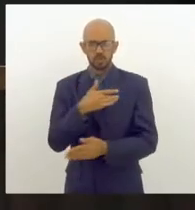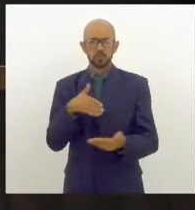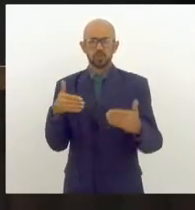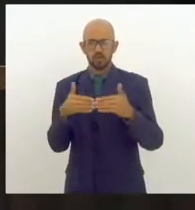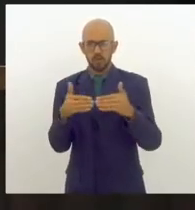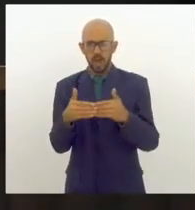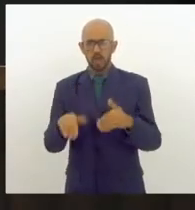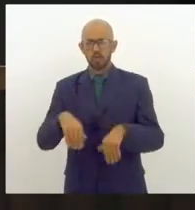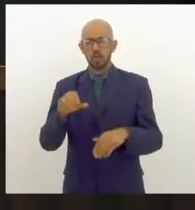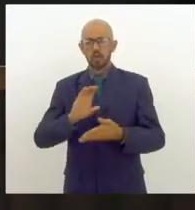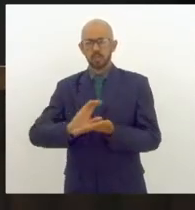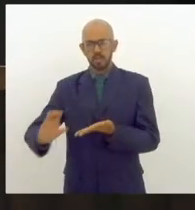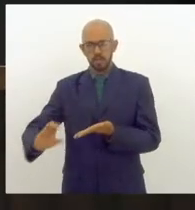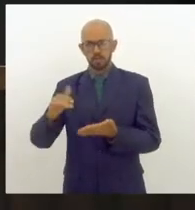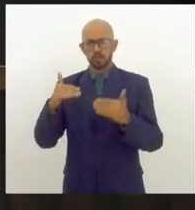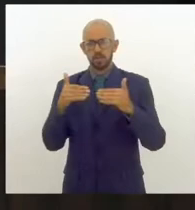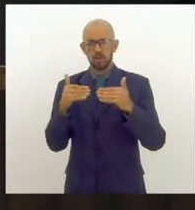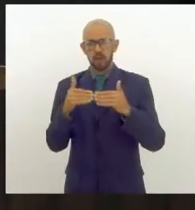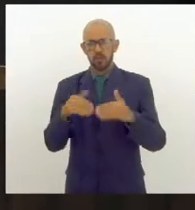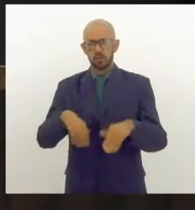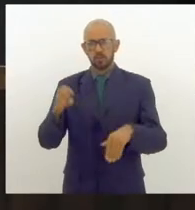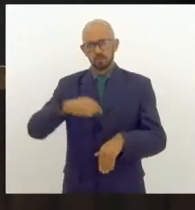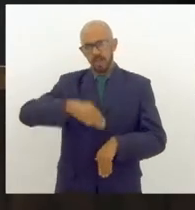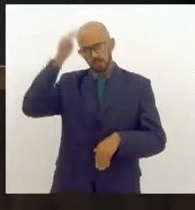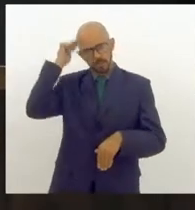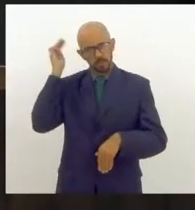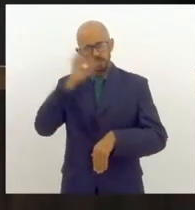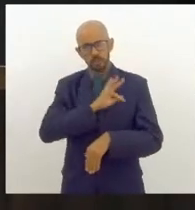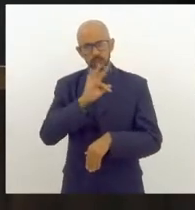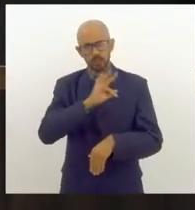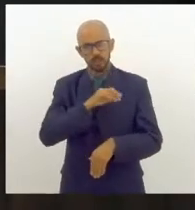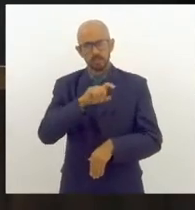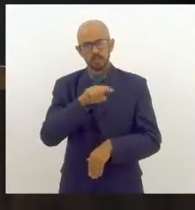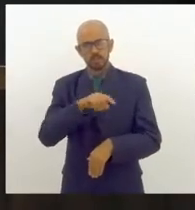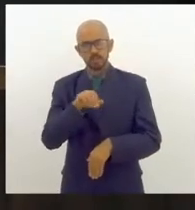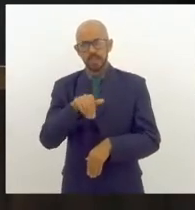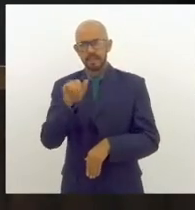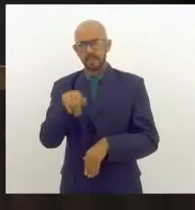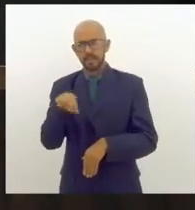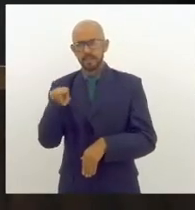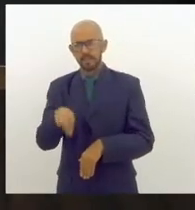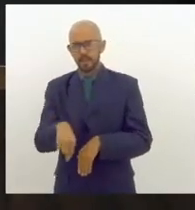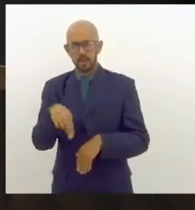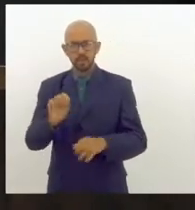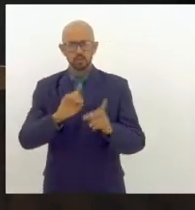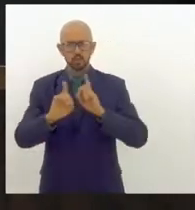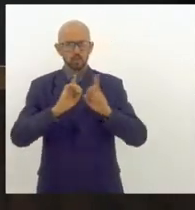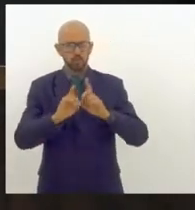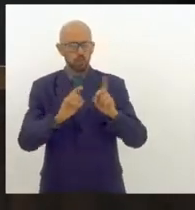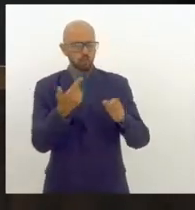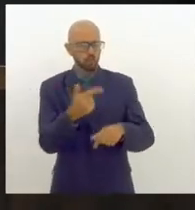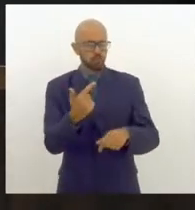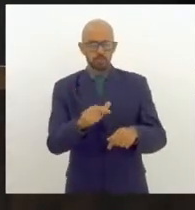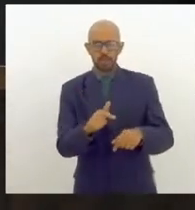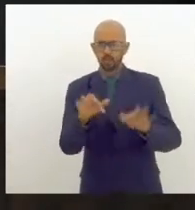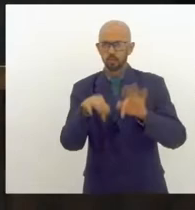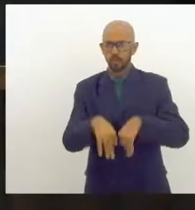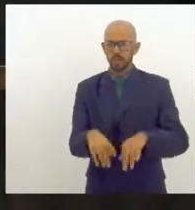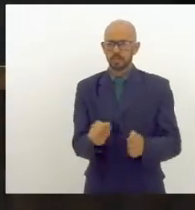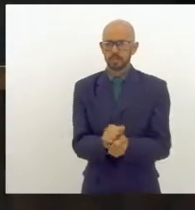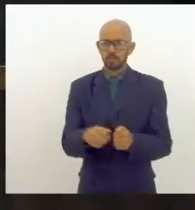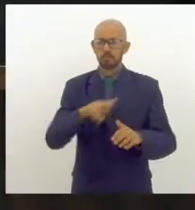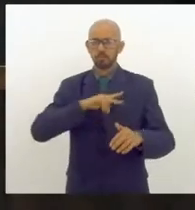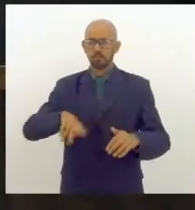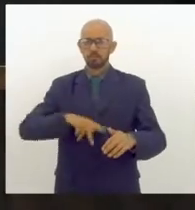orçamento favorável. Relatores Márcio Pacheco, Marta Rocha e Zeidan. Em discussão. Não havendo que queira discutir, encerrada a discussão. O presidente